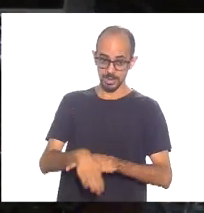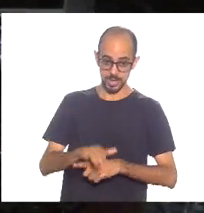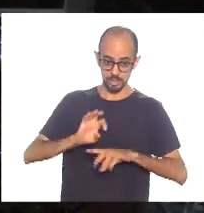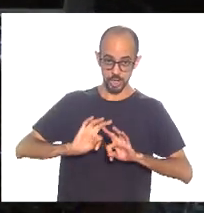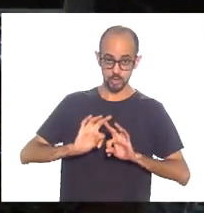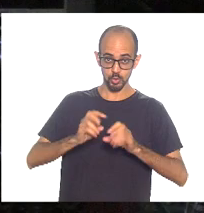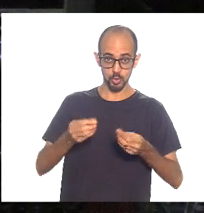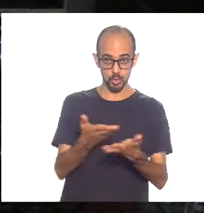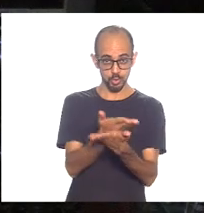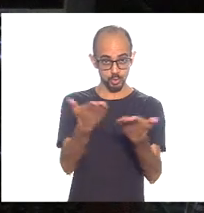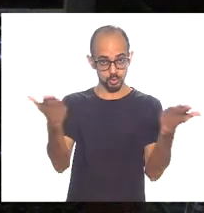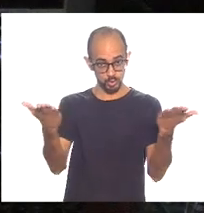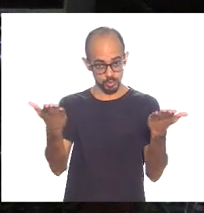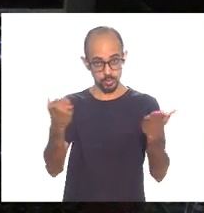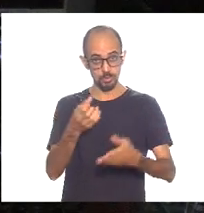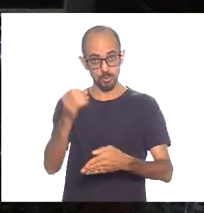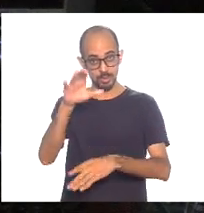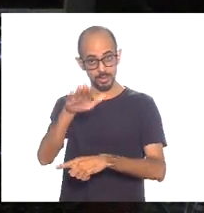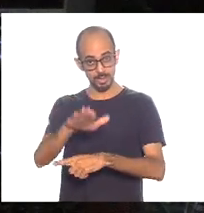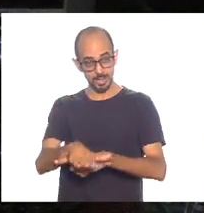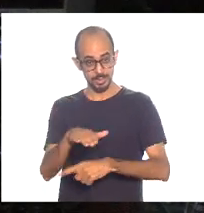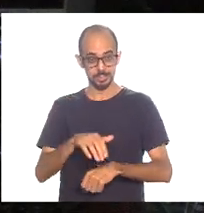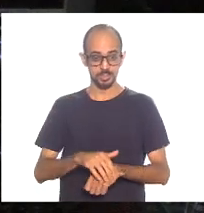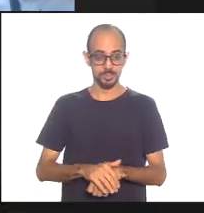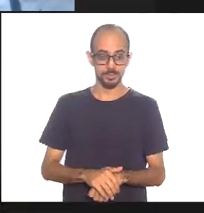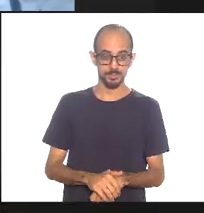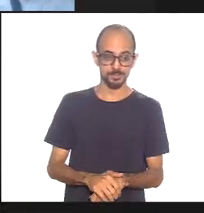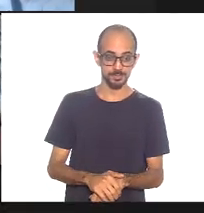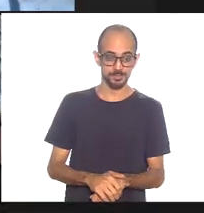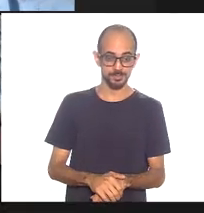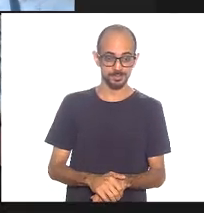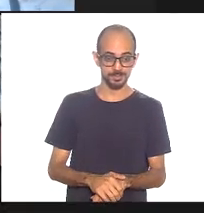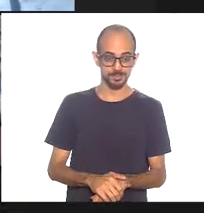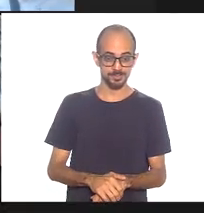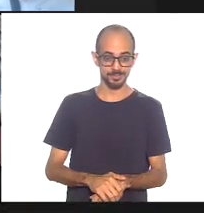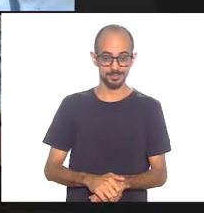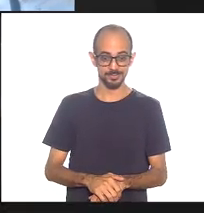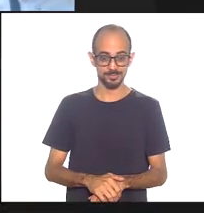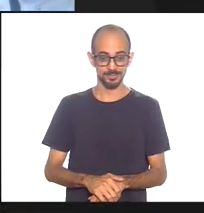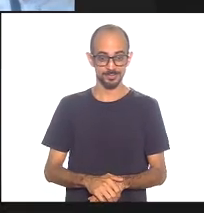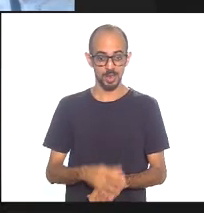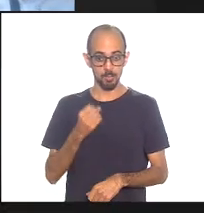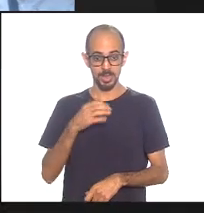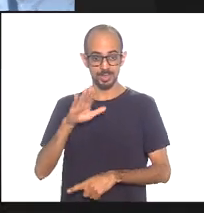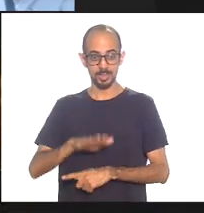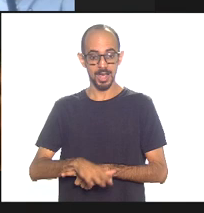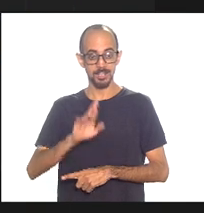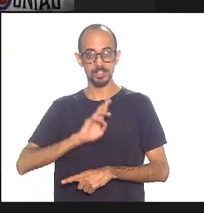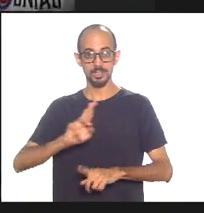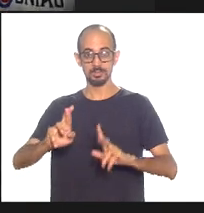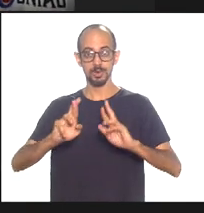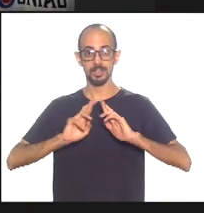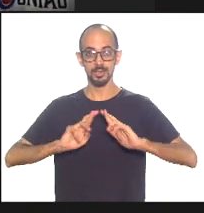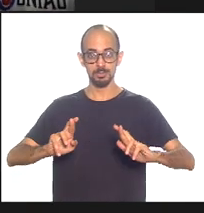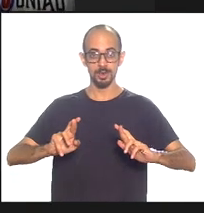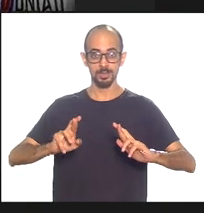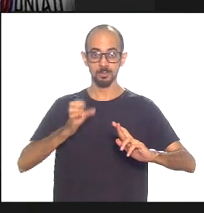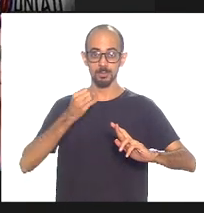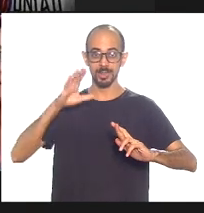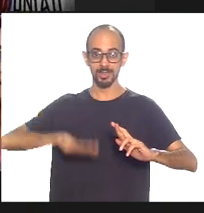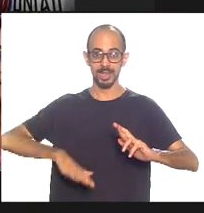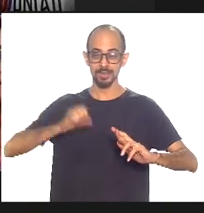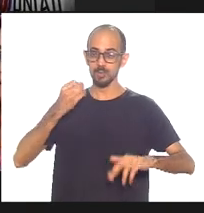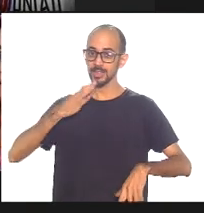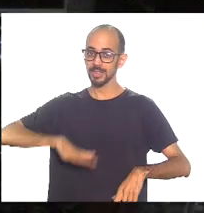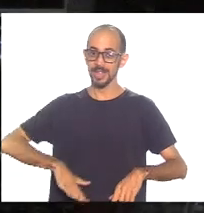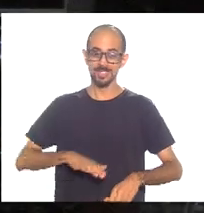todos. Boa tarde. Boa tarde. Boa tarde. Boa tarde. Boa tarde, Luiz. Boa tarde, tia.